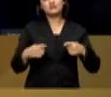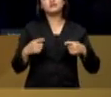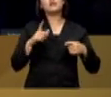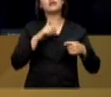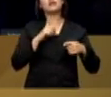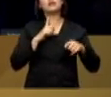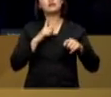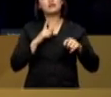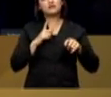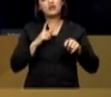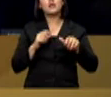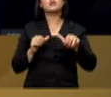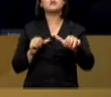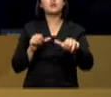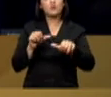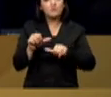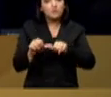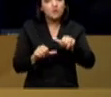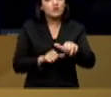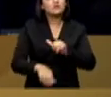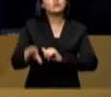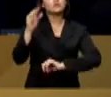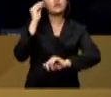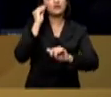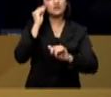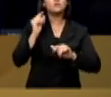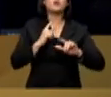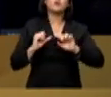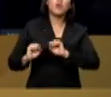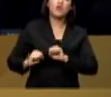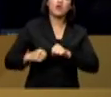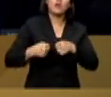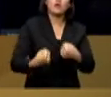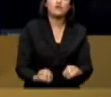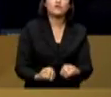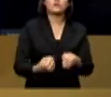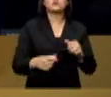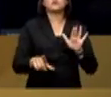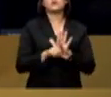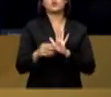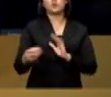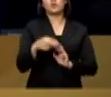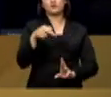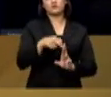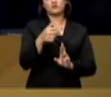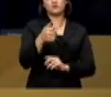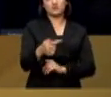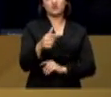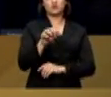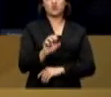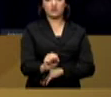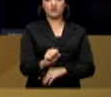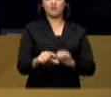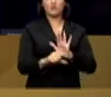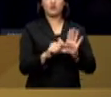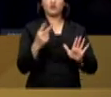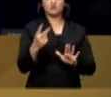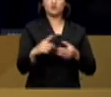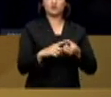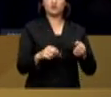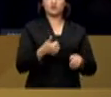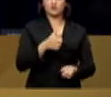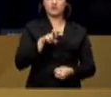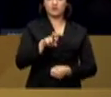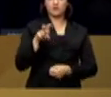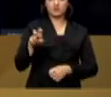reinterpretado e revigorado, preservando-se assim a força normativa dos novos incisos, 7º e 8º do parágrafo 2º do artigo